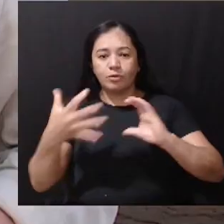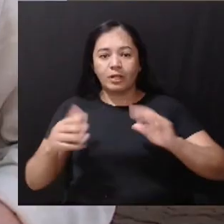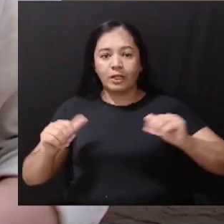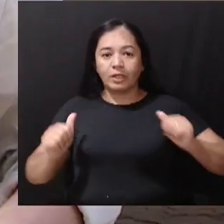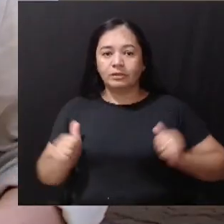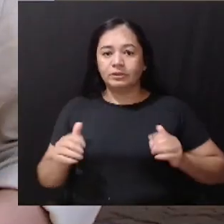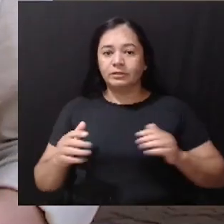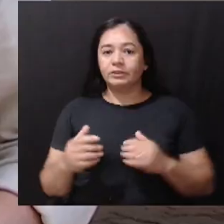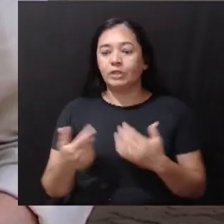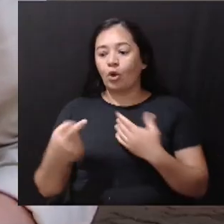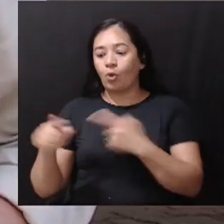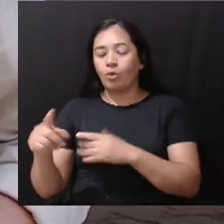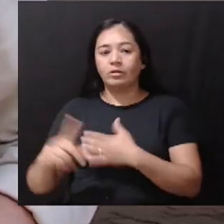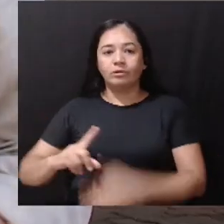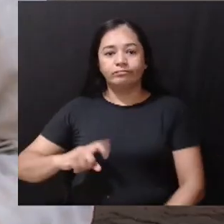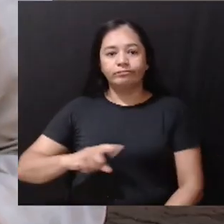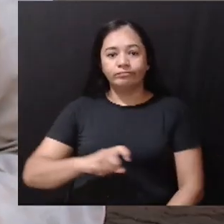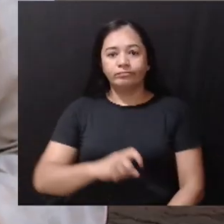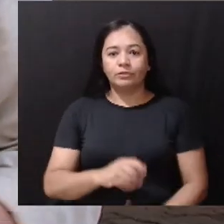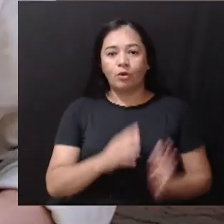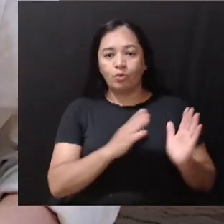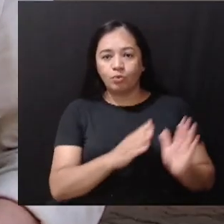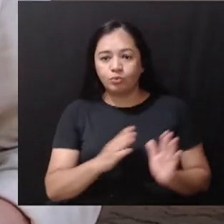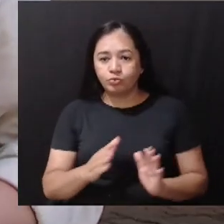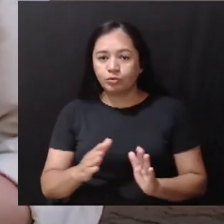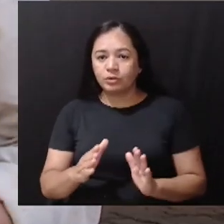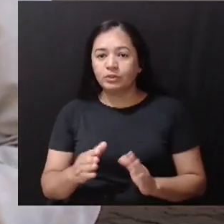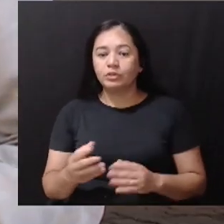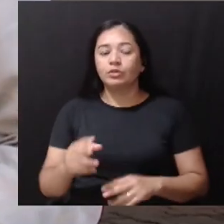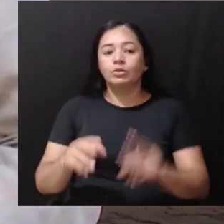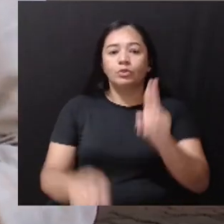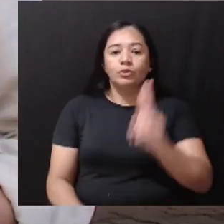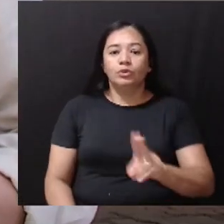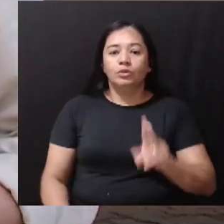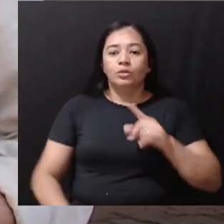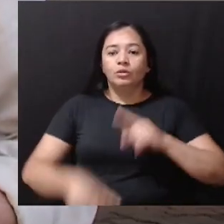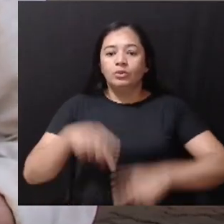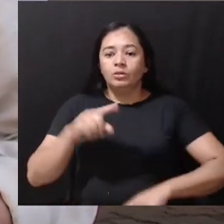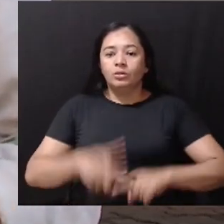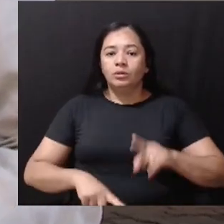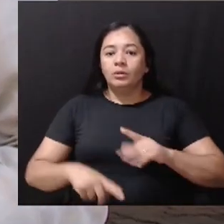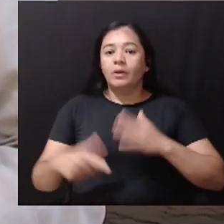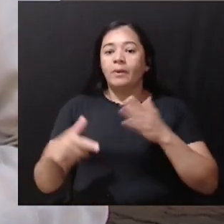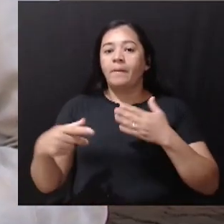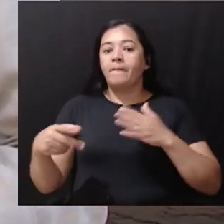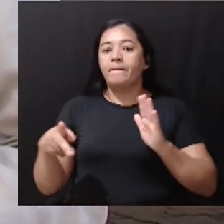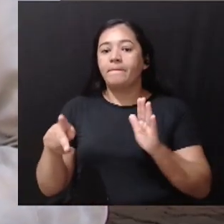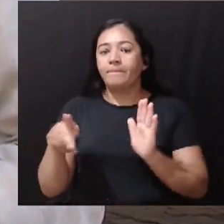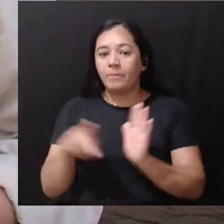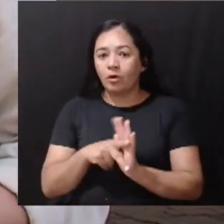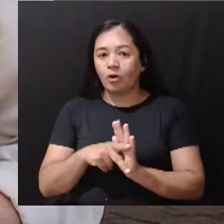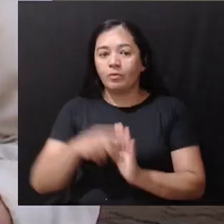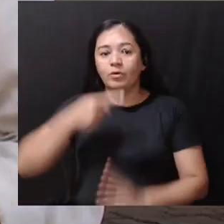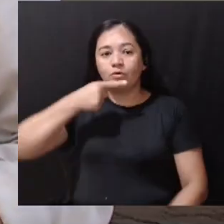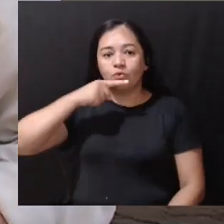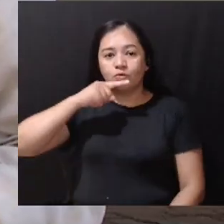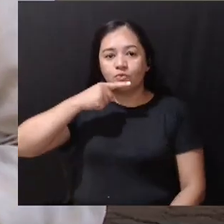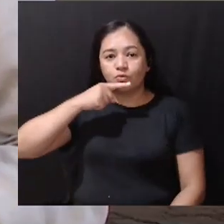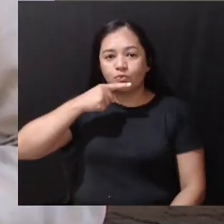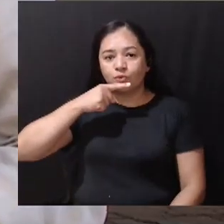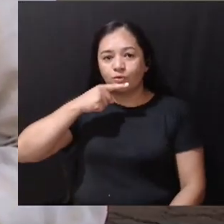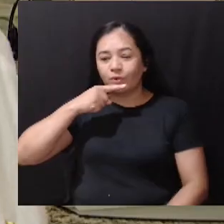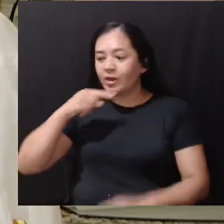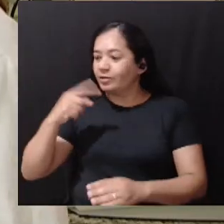papel. O processo consiste no uso de produtos derivados do bagaço da cana-de-açúcar e do